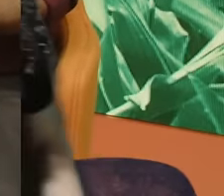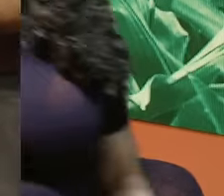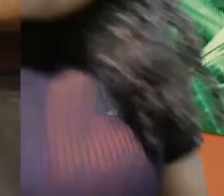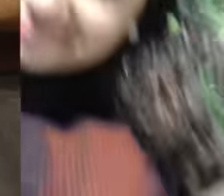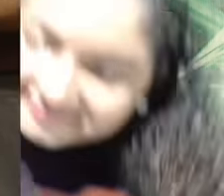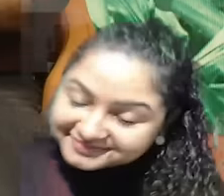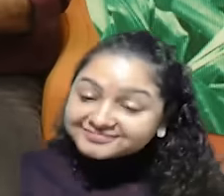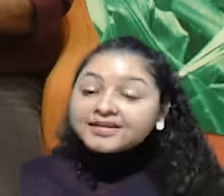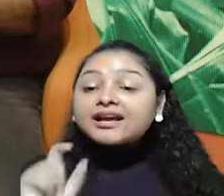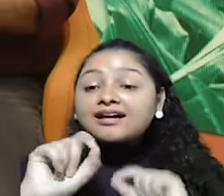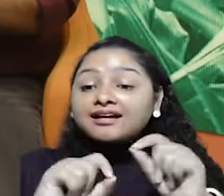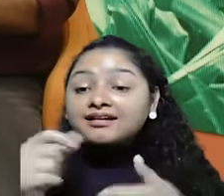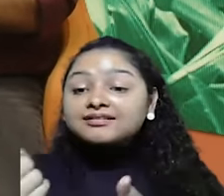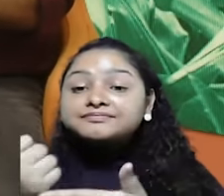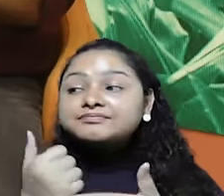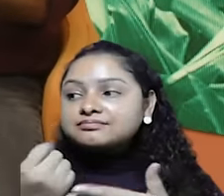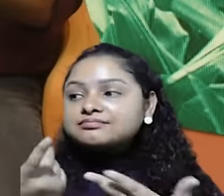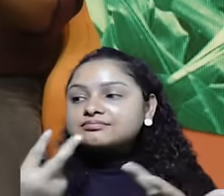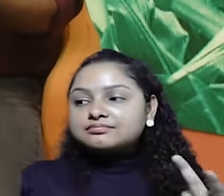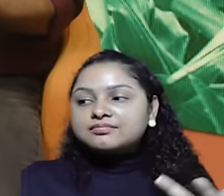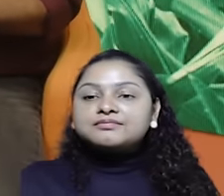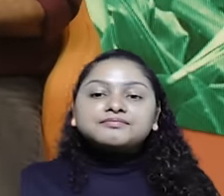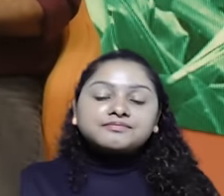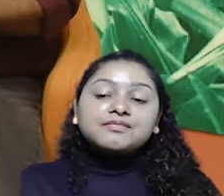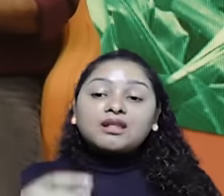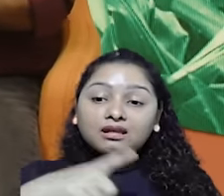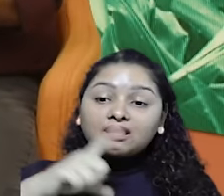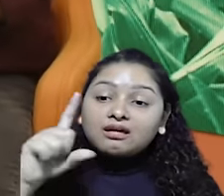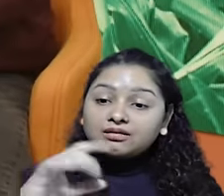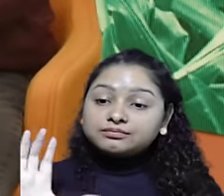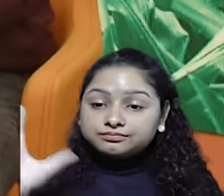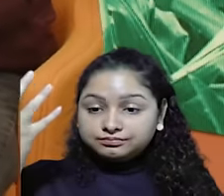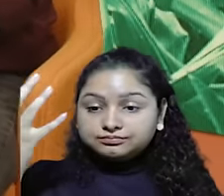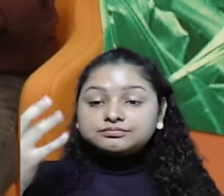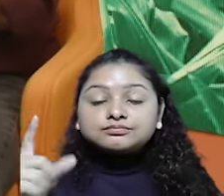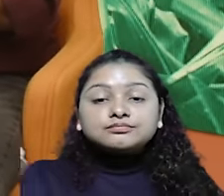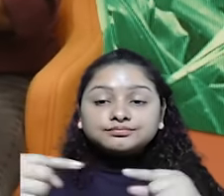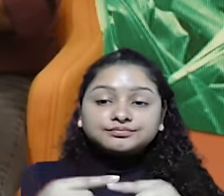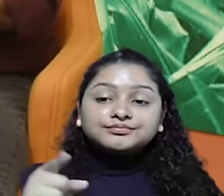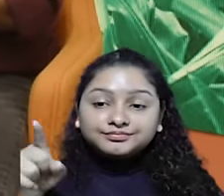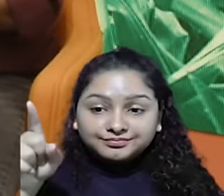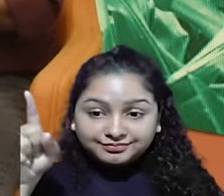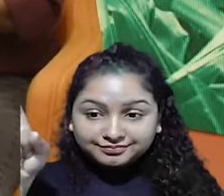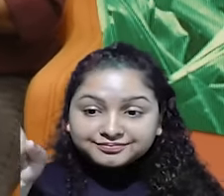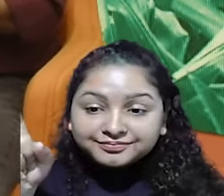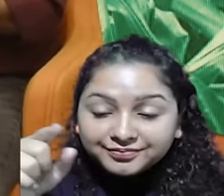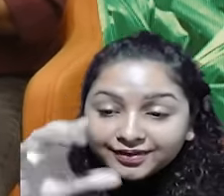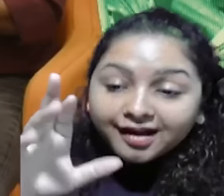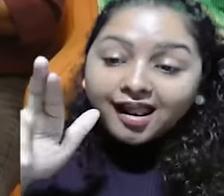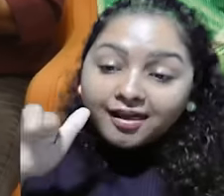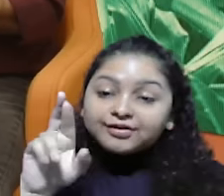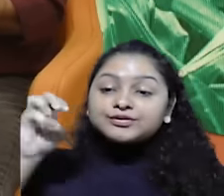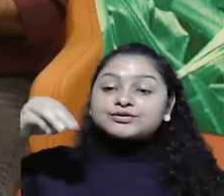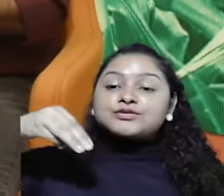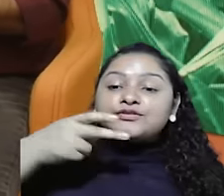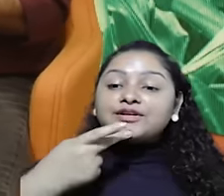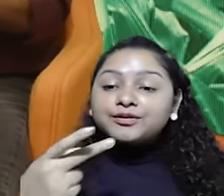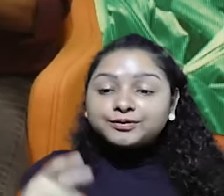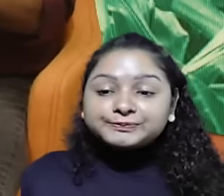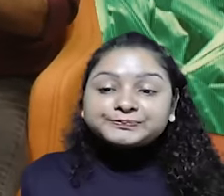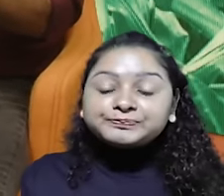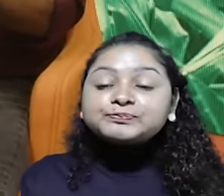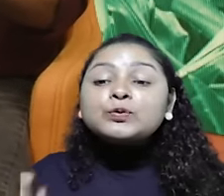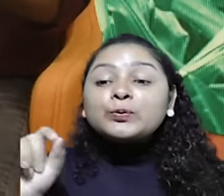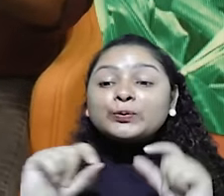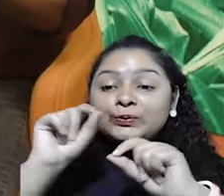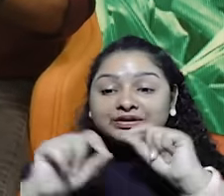contabilidade então é esse também é um fato pegando o gancho que o Dr Emerson trouxe pra gente em que